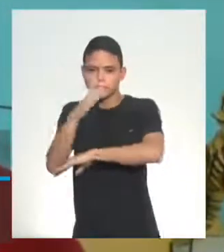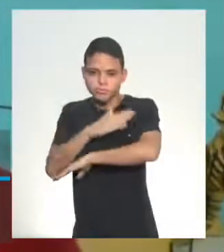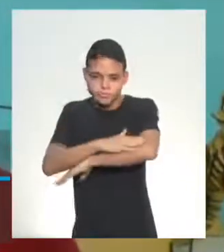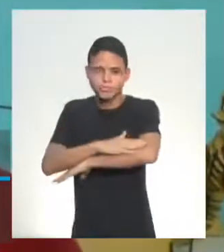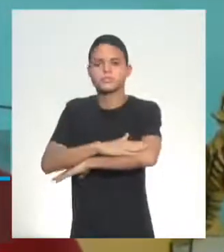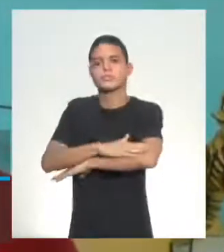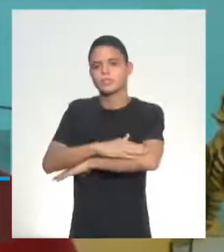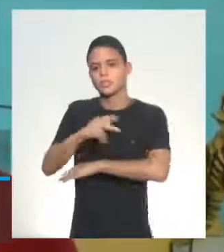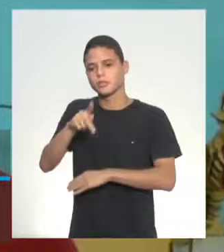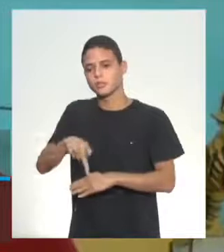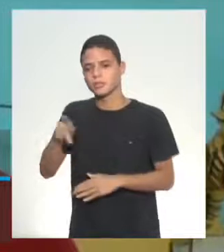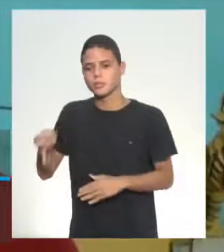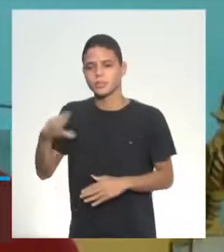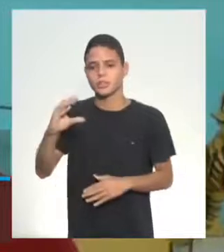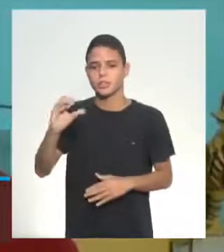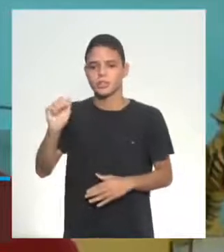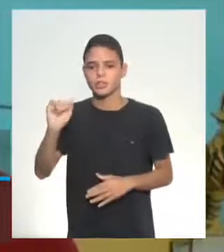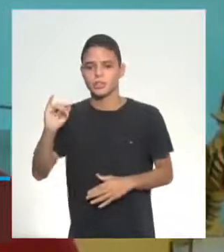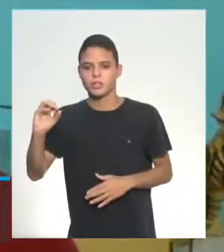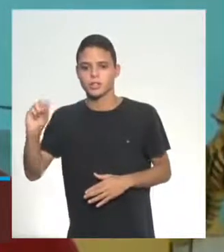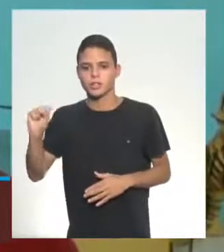você?